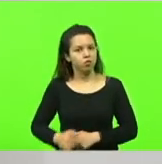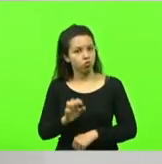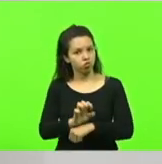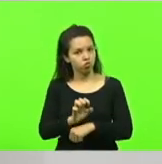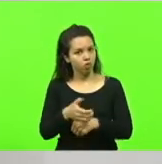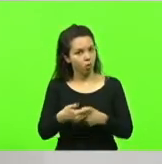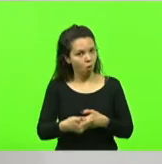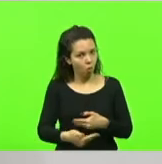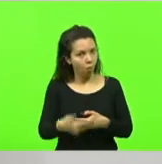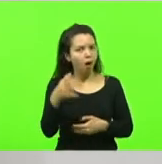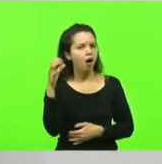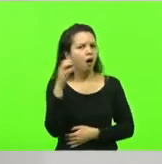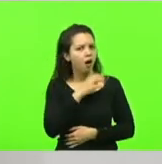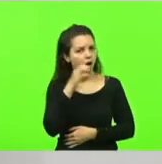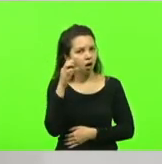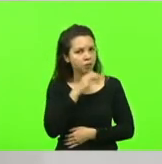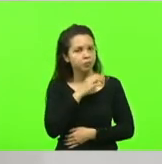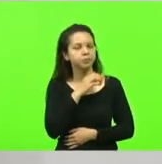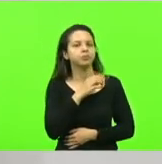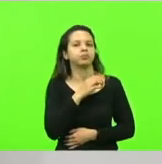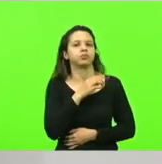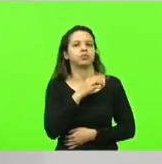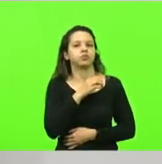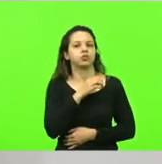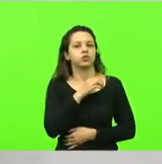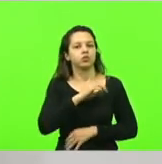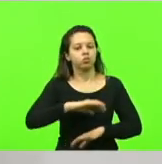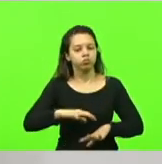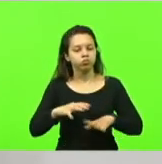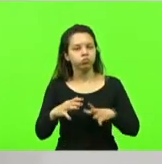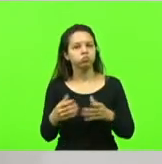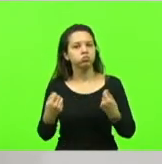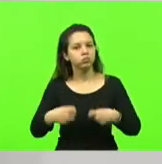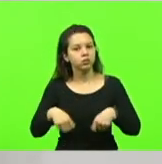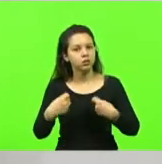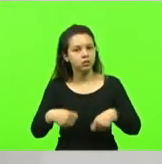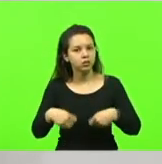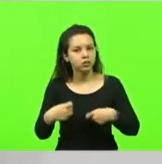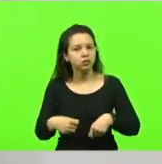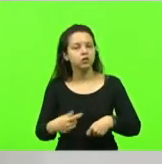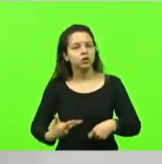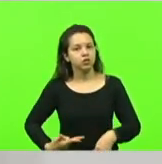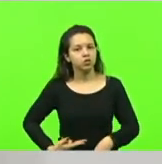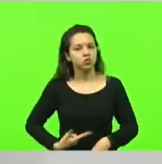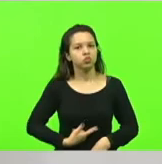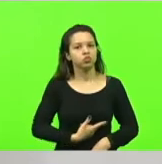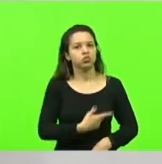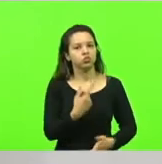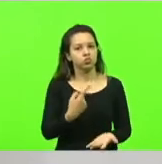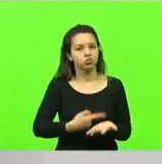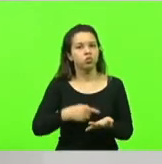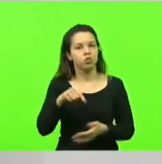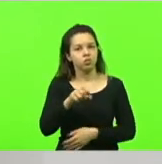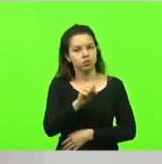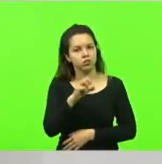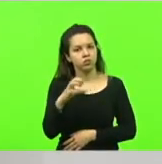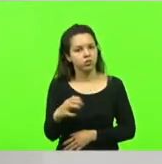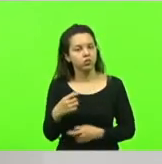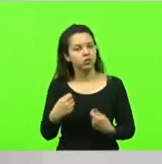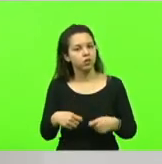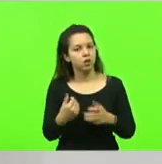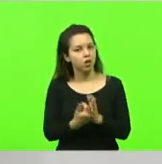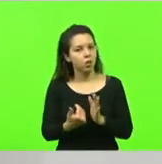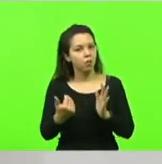o mais rápido possível o mutirão das cirurgias eletivas em Santa Catarina e aumente o aporte dos recursos para